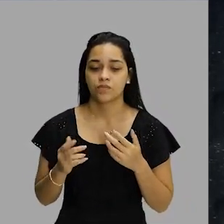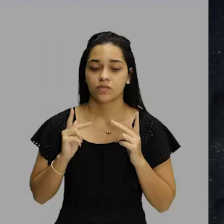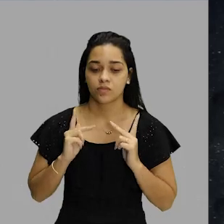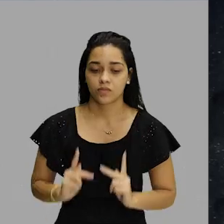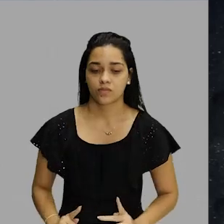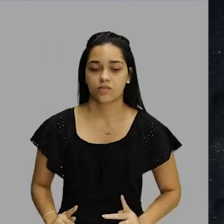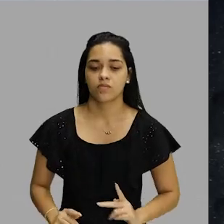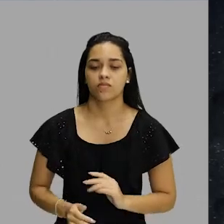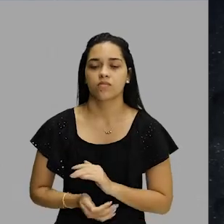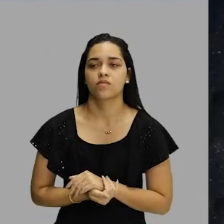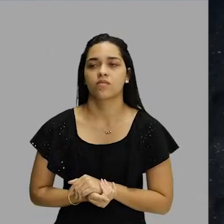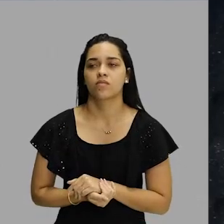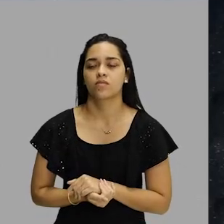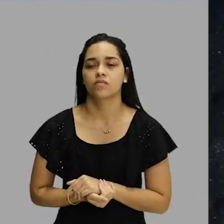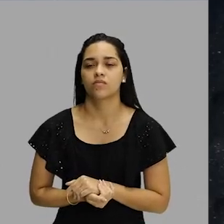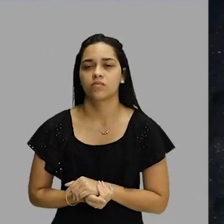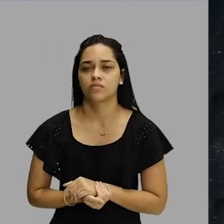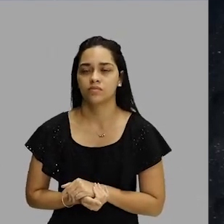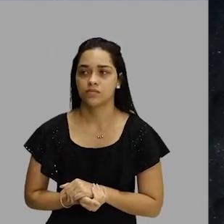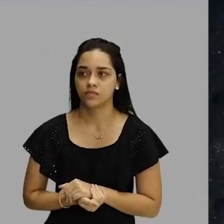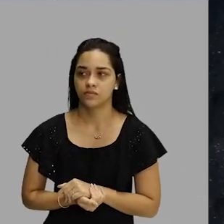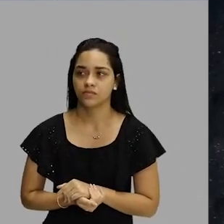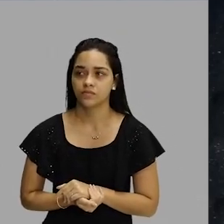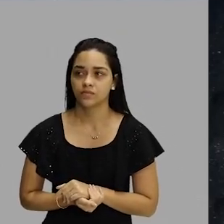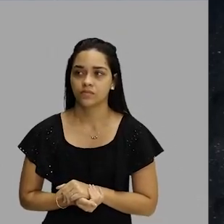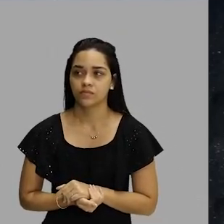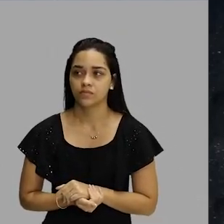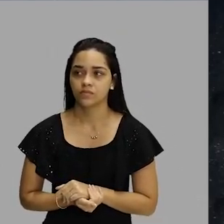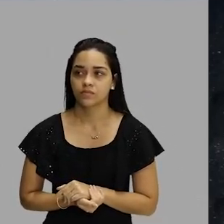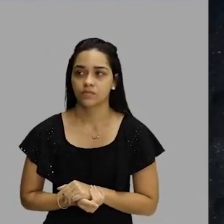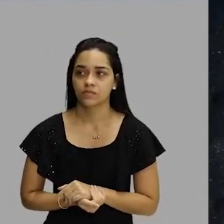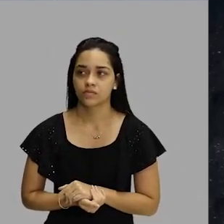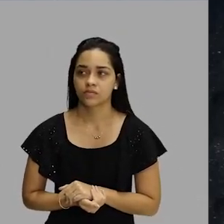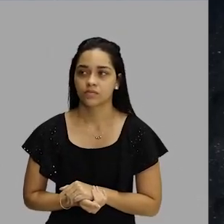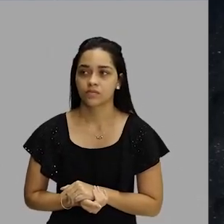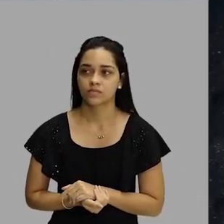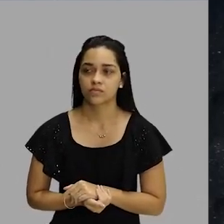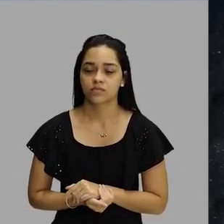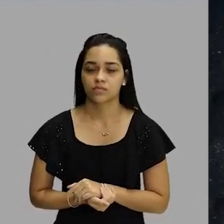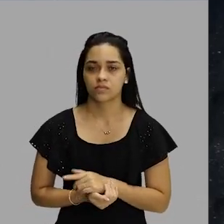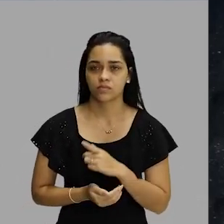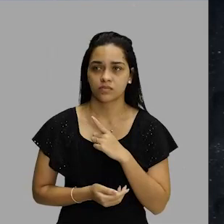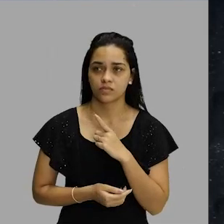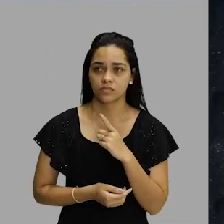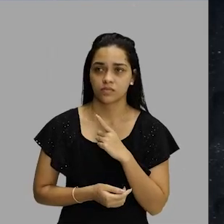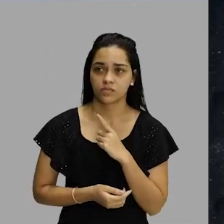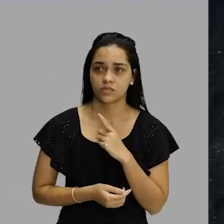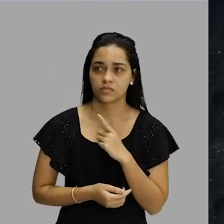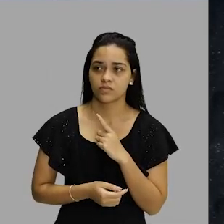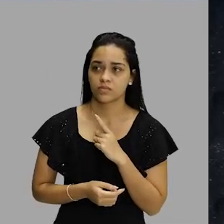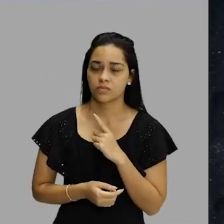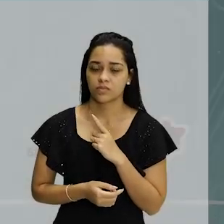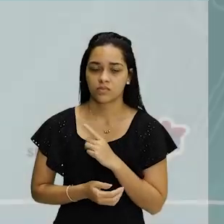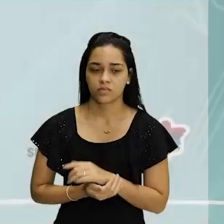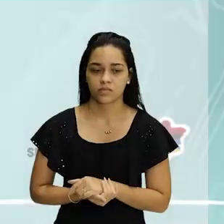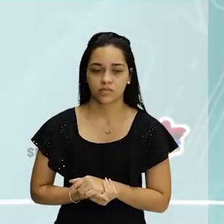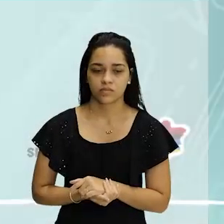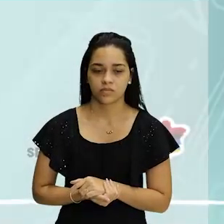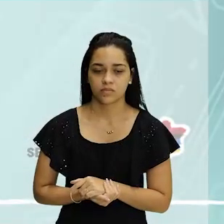comportamento, né? Esse tipo de posicionamento do seu corpo. Então, aqui a fase da doença está bem